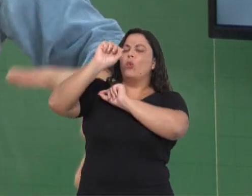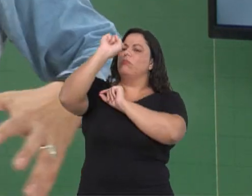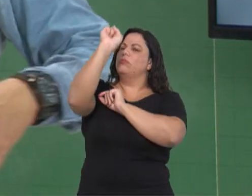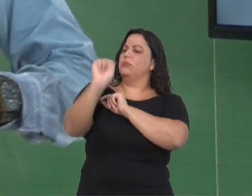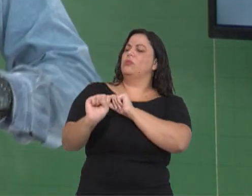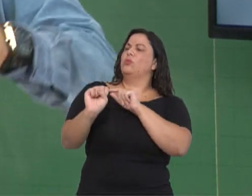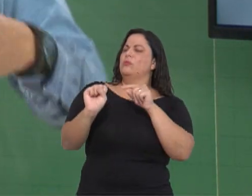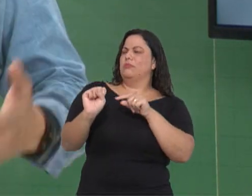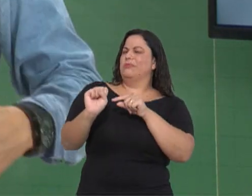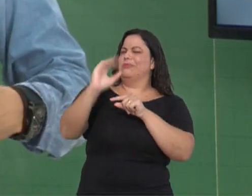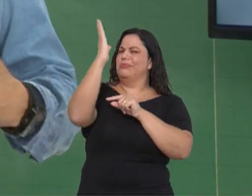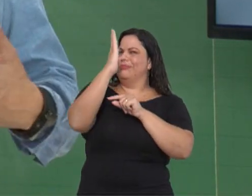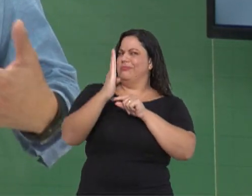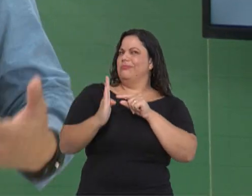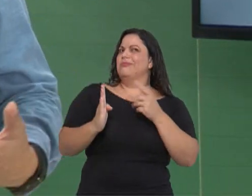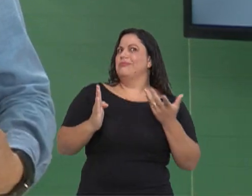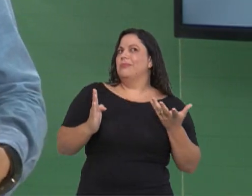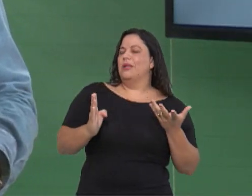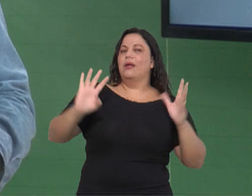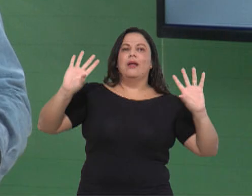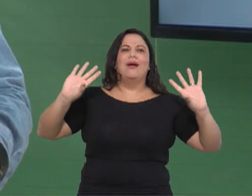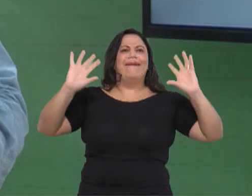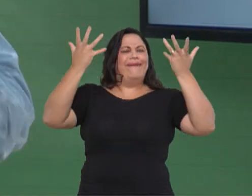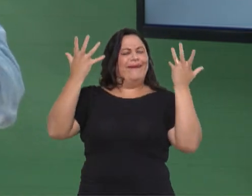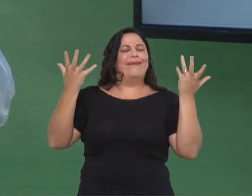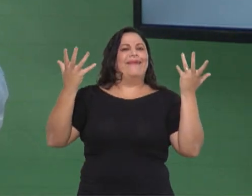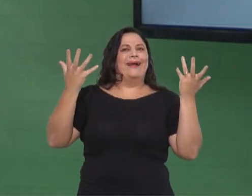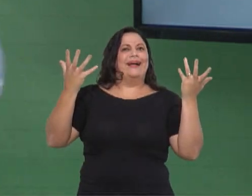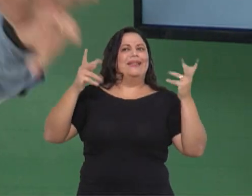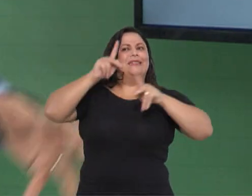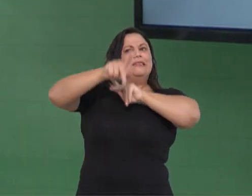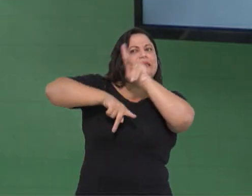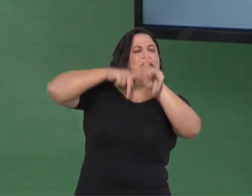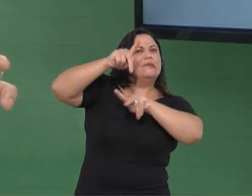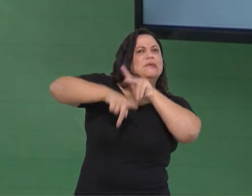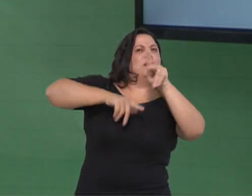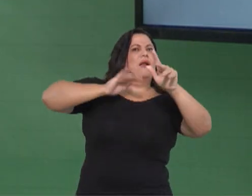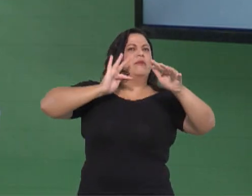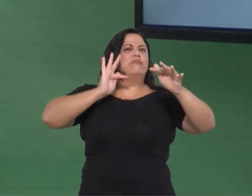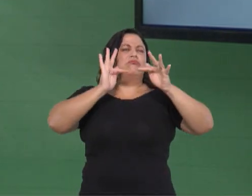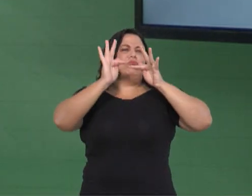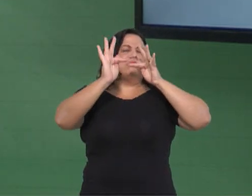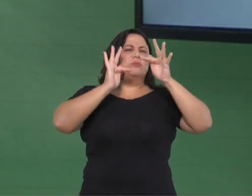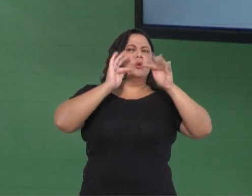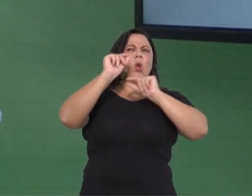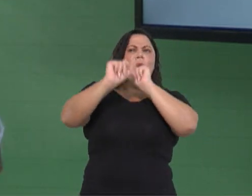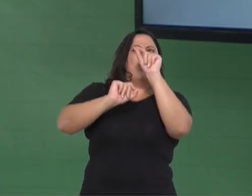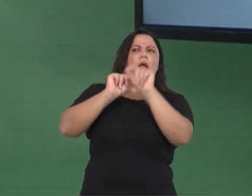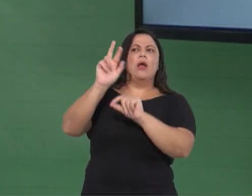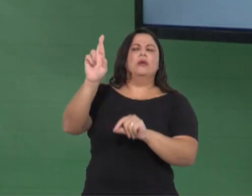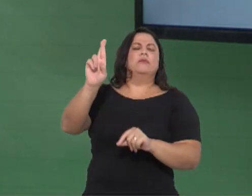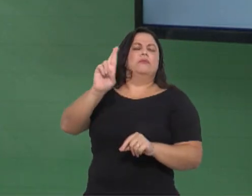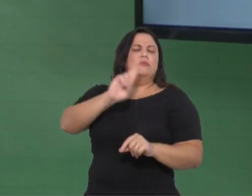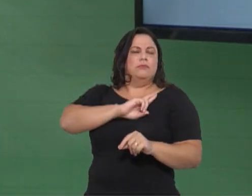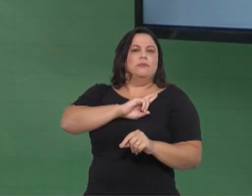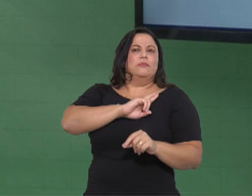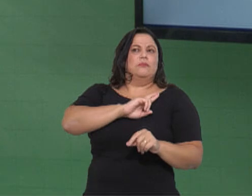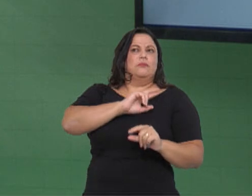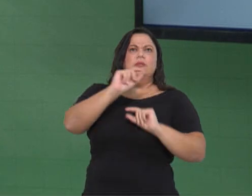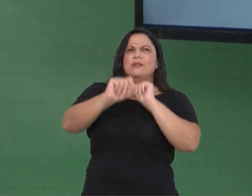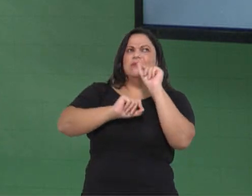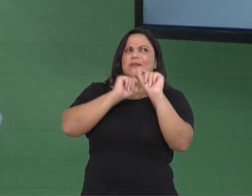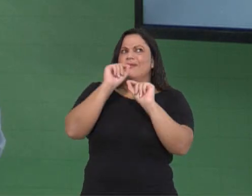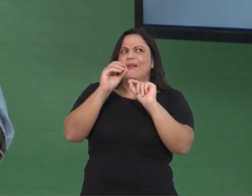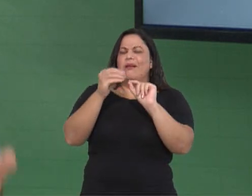essas festas populares, folclóricas, qual que é o elemento religioso de uma festa chamada